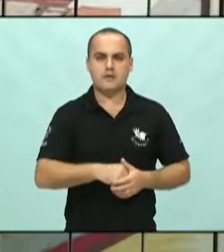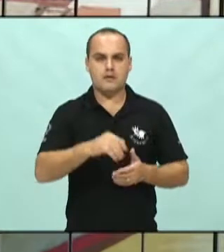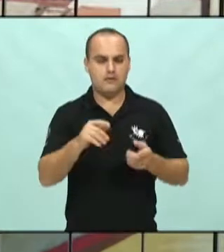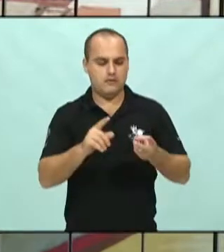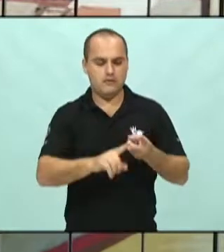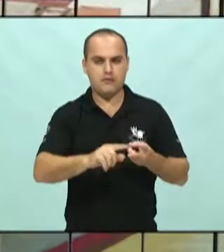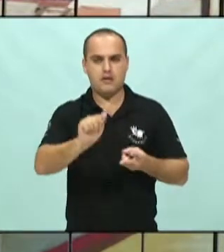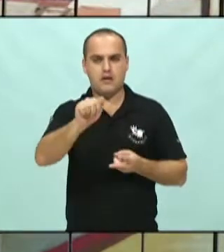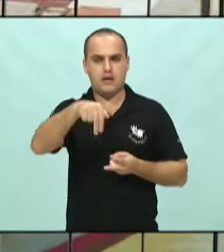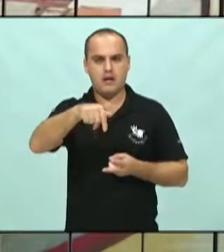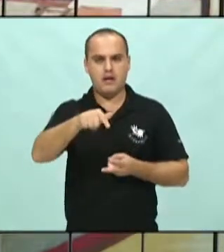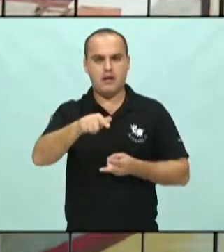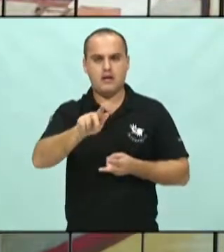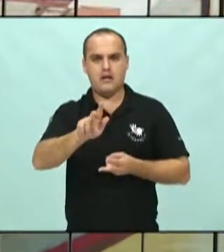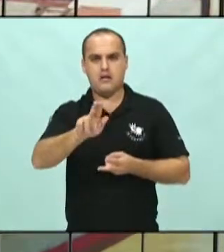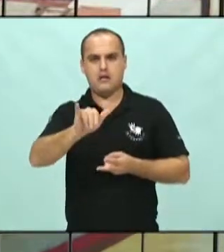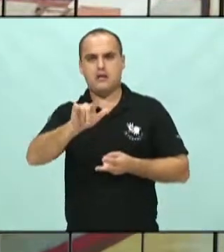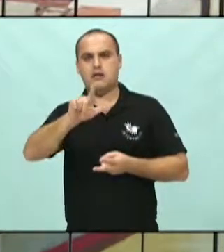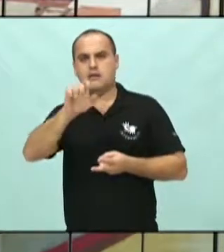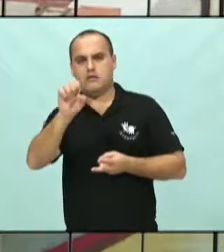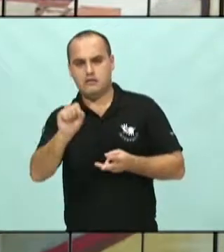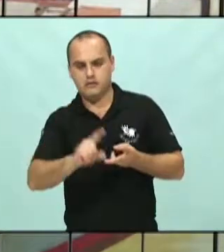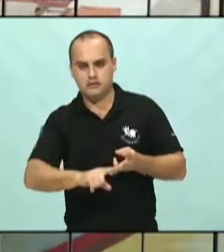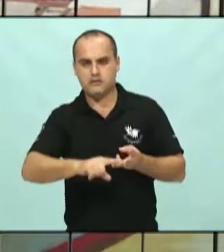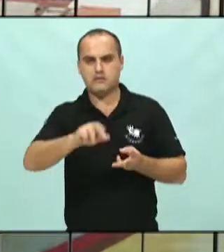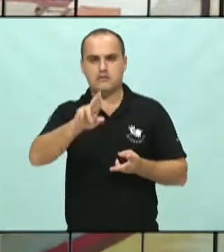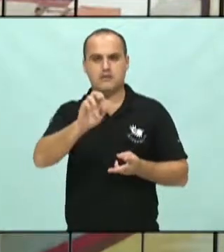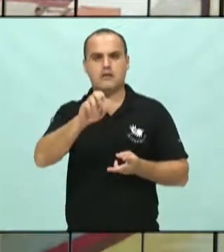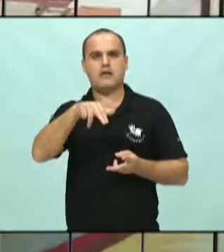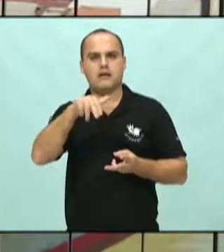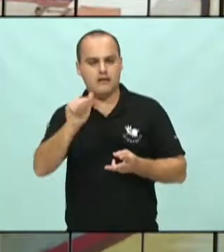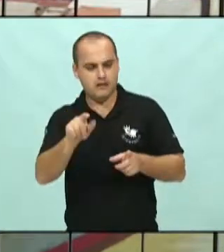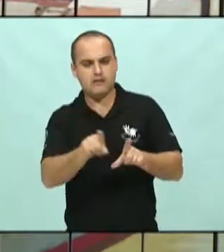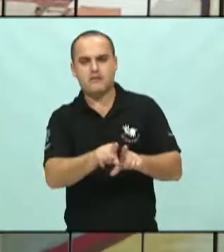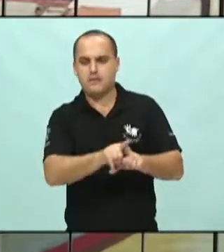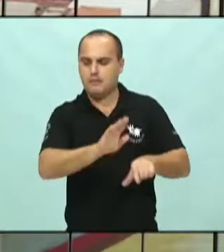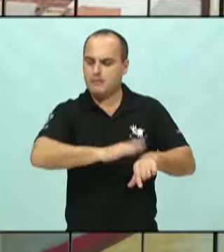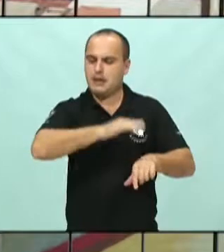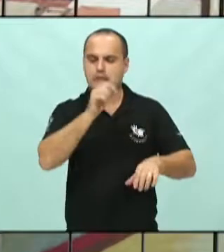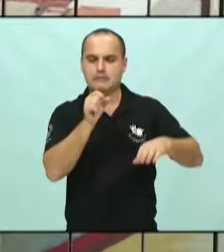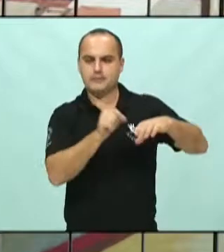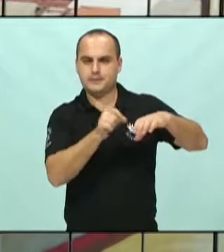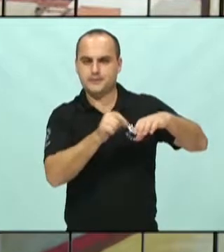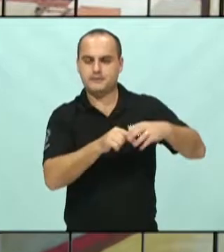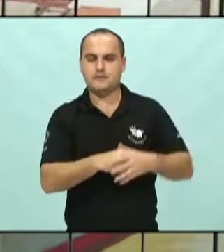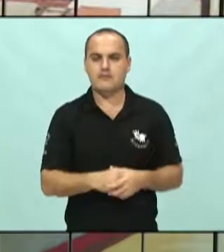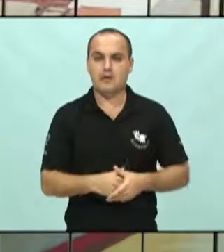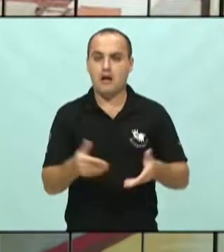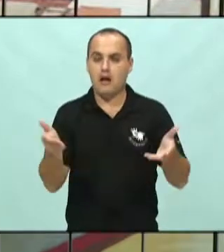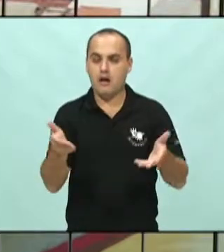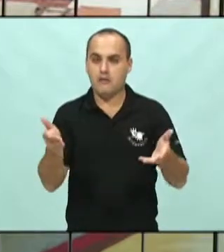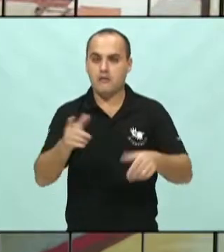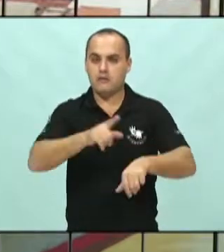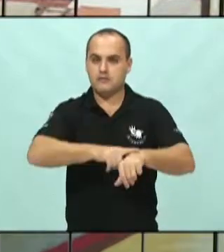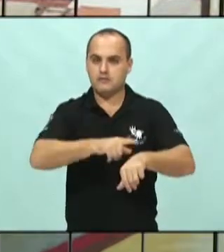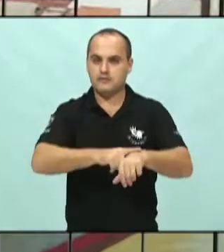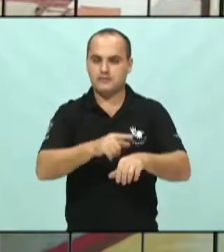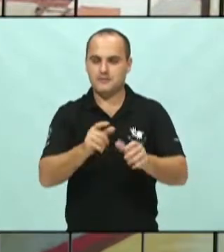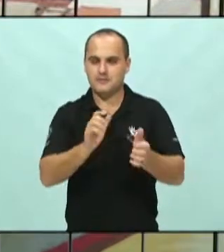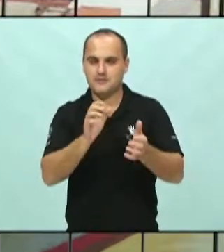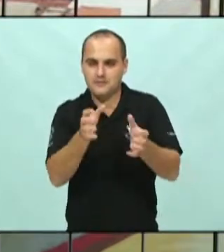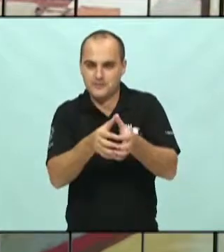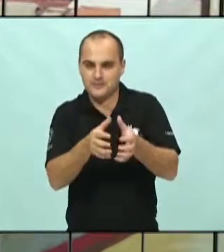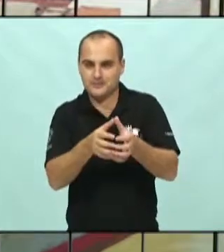e o próprio René, que eu citei há pouco, também tem mais de 100 gols pelo Marcílio. Mais recentemente temos aqui o time dos anos